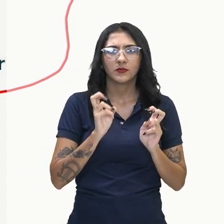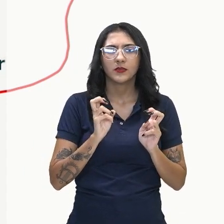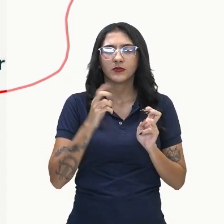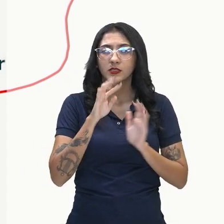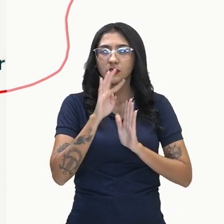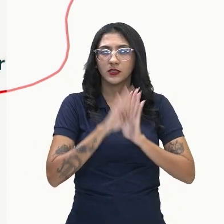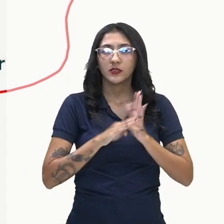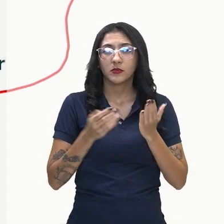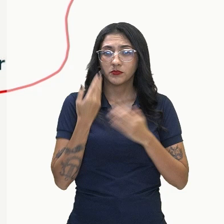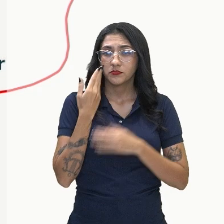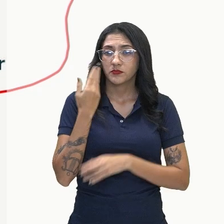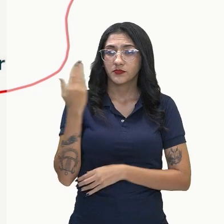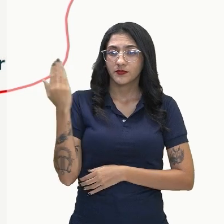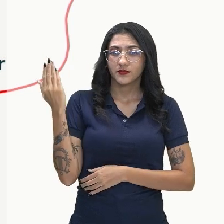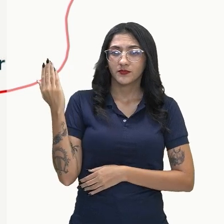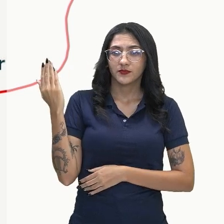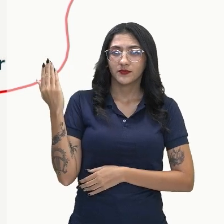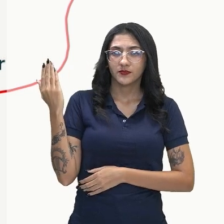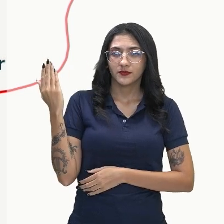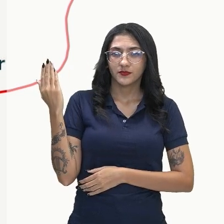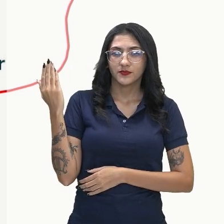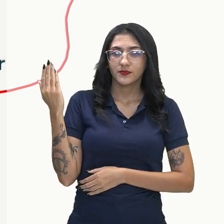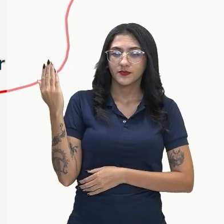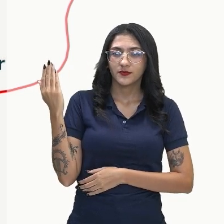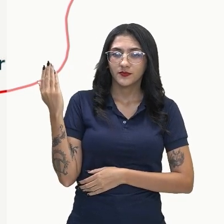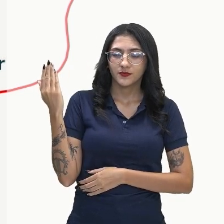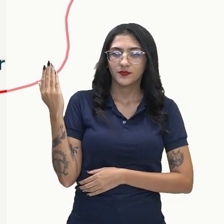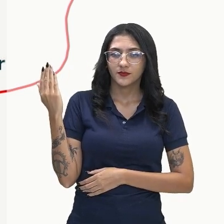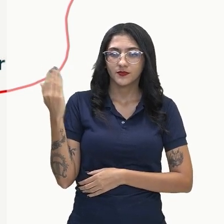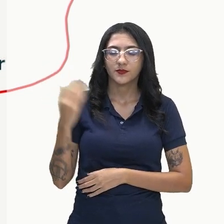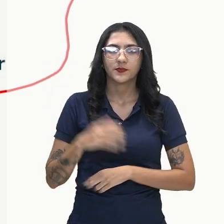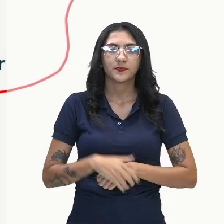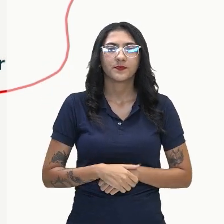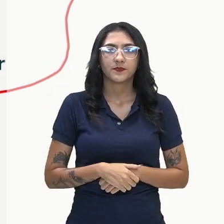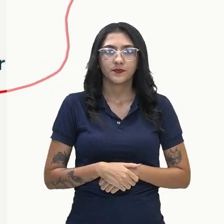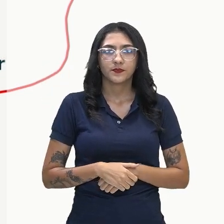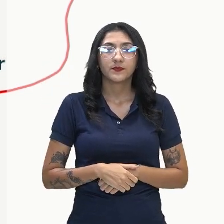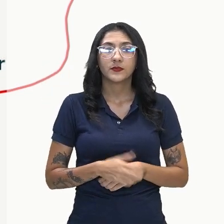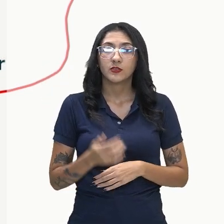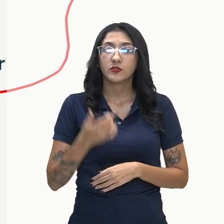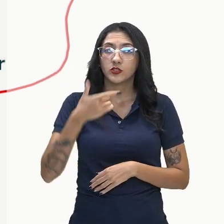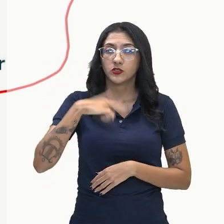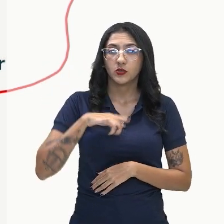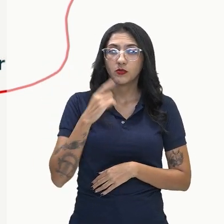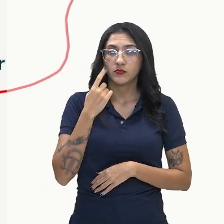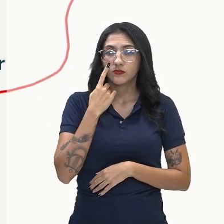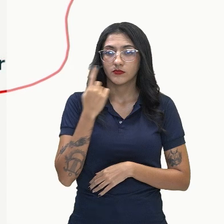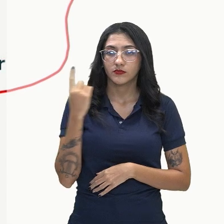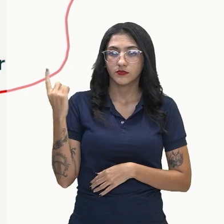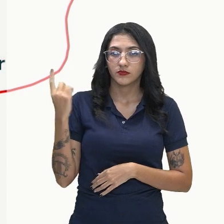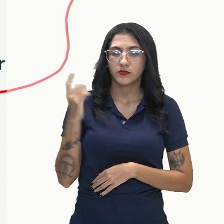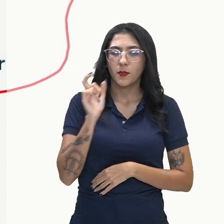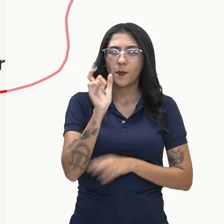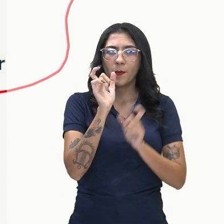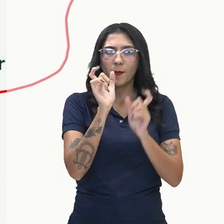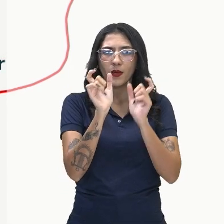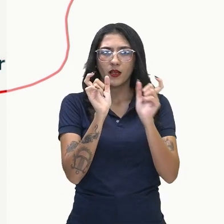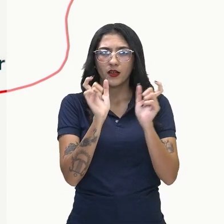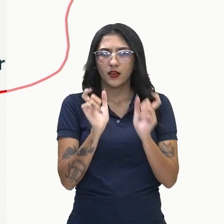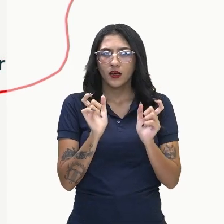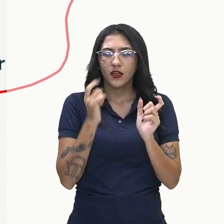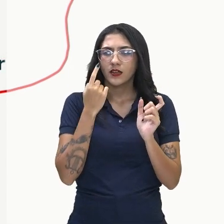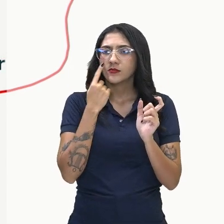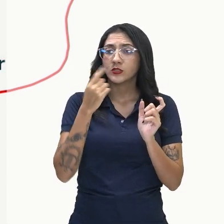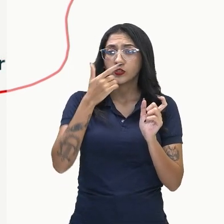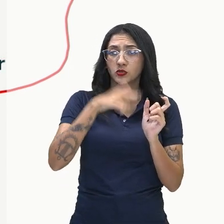título é Computer Science Careers. E aí, novamente, aparece a palavra career aqui, não é? Novamente aparece computer,